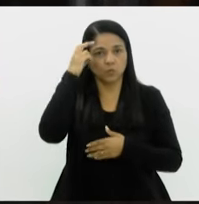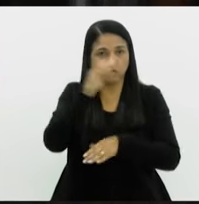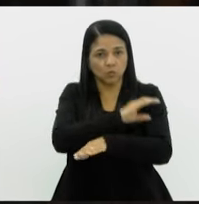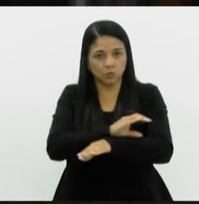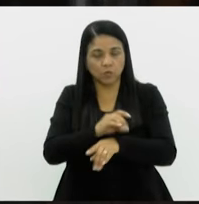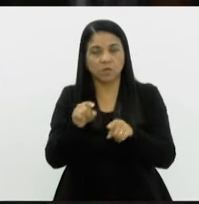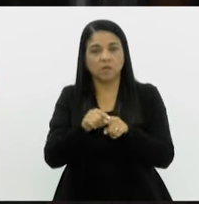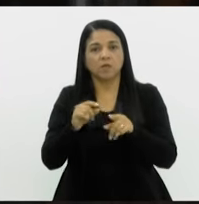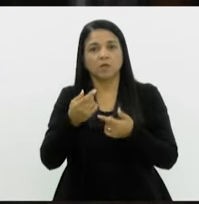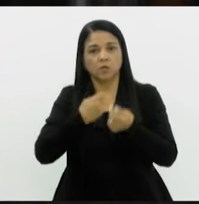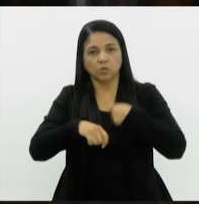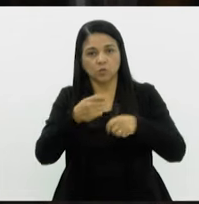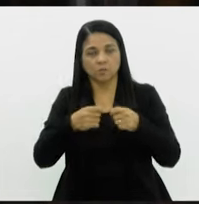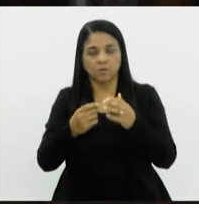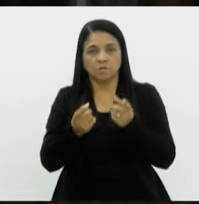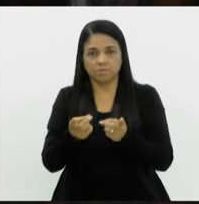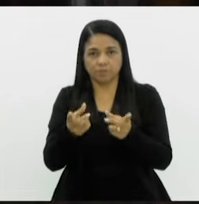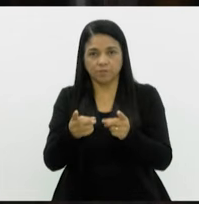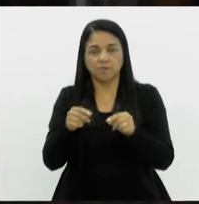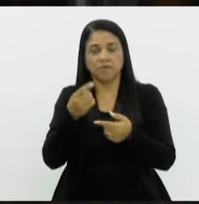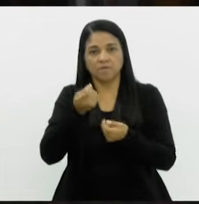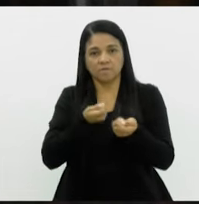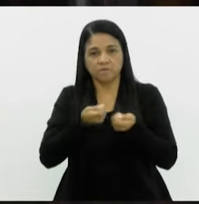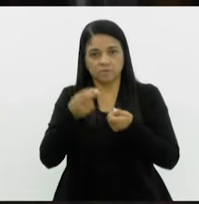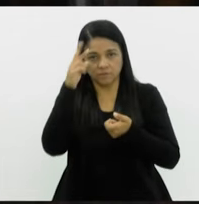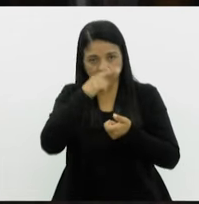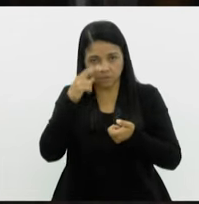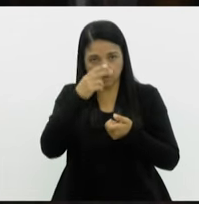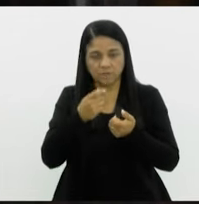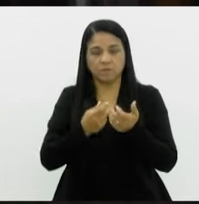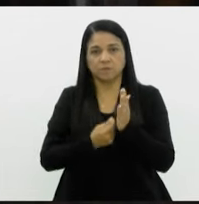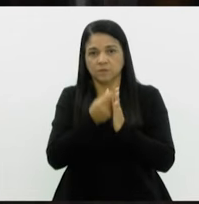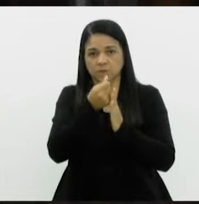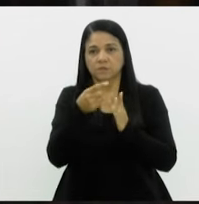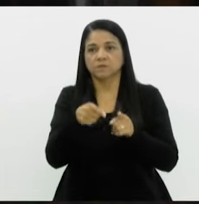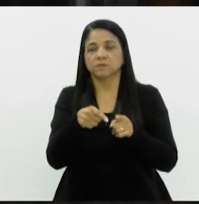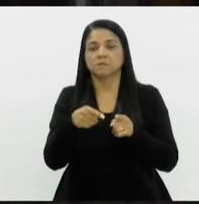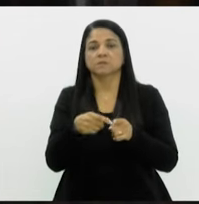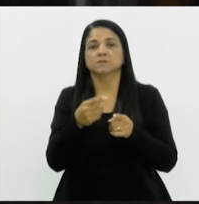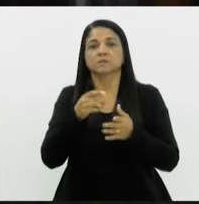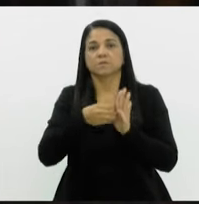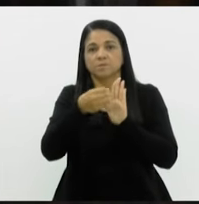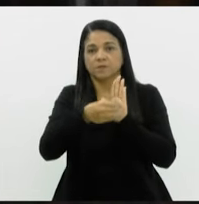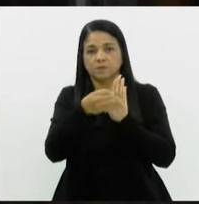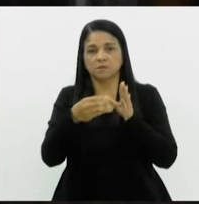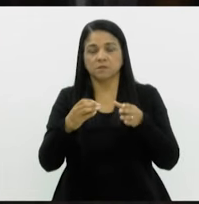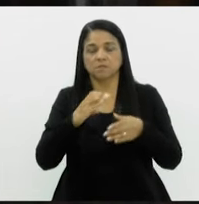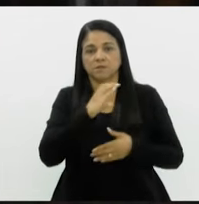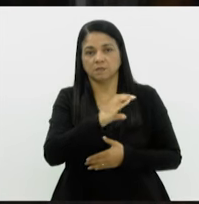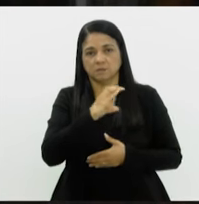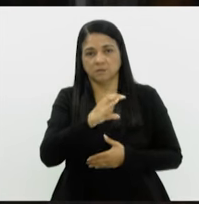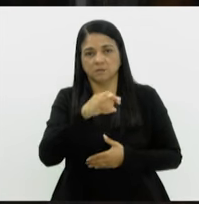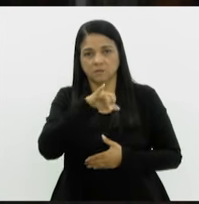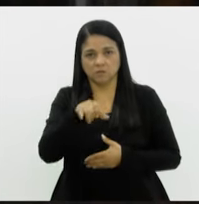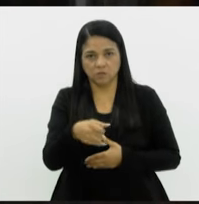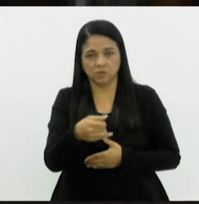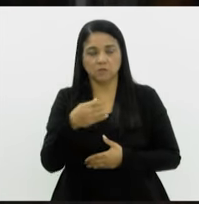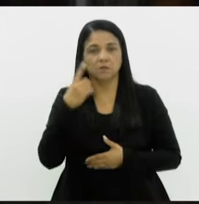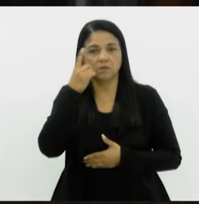Indústria e Comércio, Orçamento, Finanças, Casação Financeira e Controle. Para emitir parecer para a Constituição e Justiça,